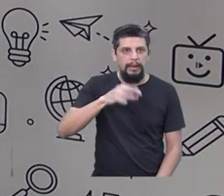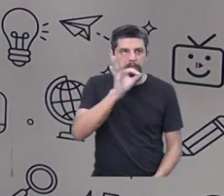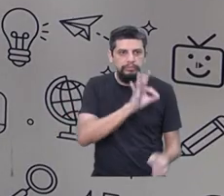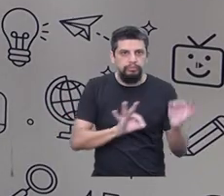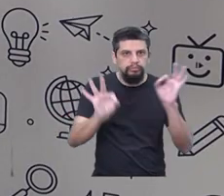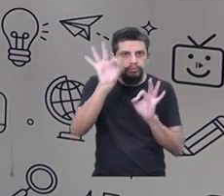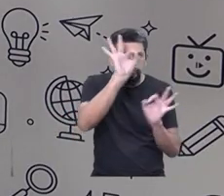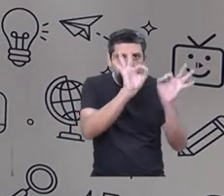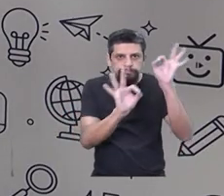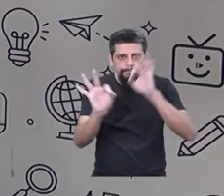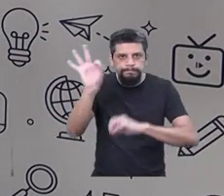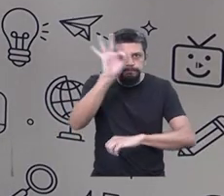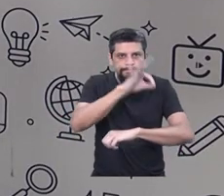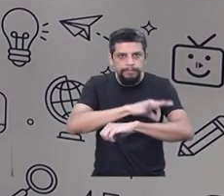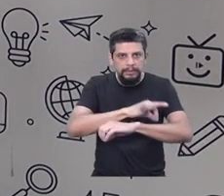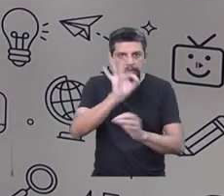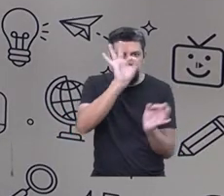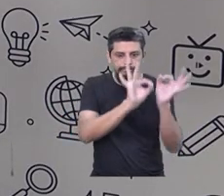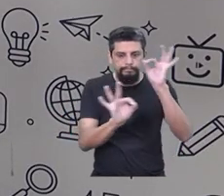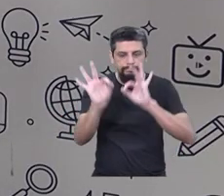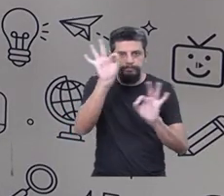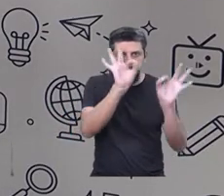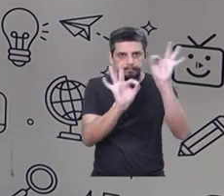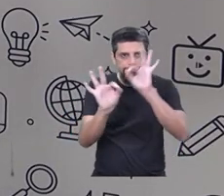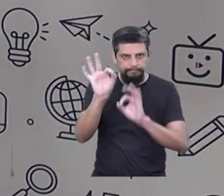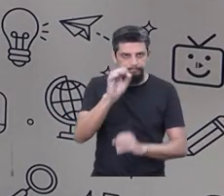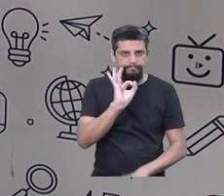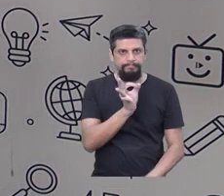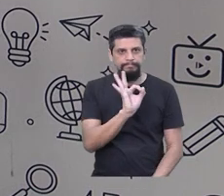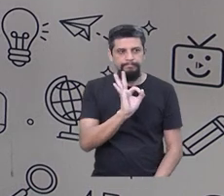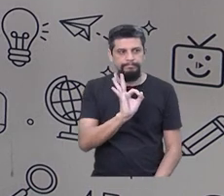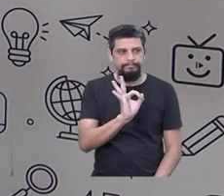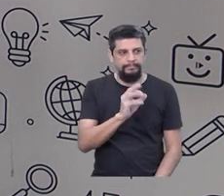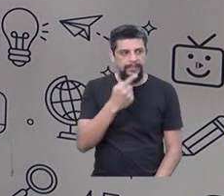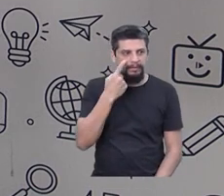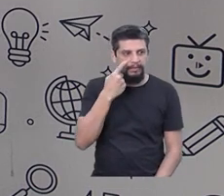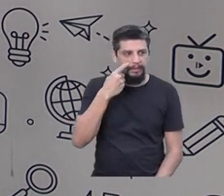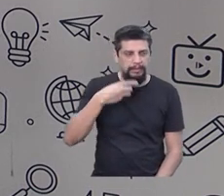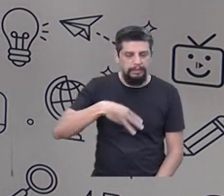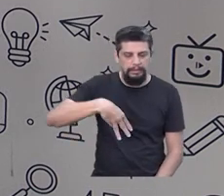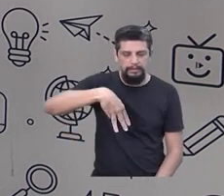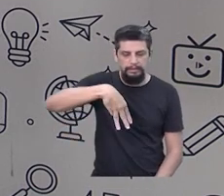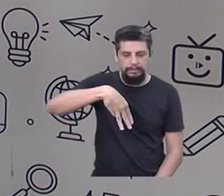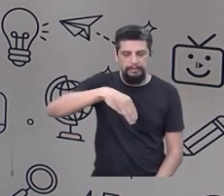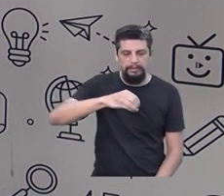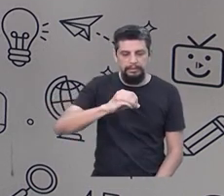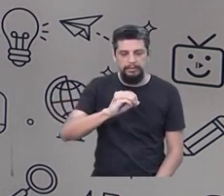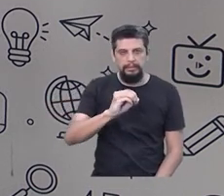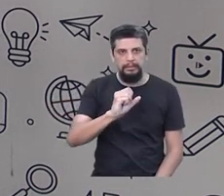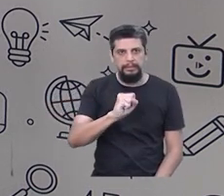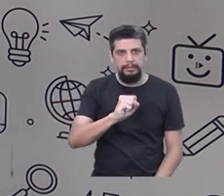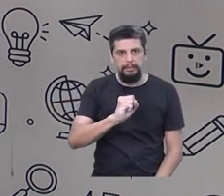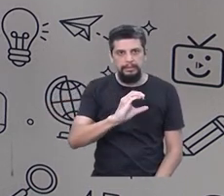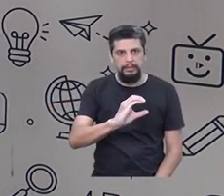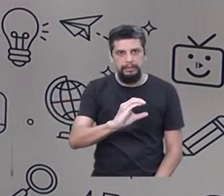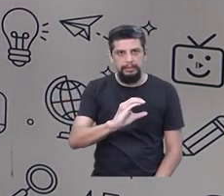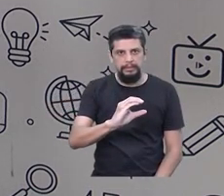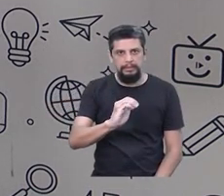isso mesmo! As nossas moscas, olha aqui, vamos confirmar.